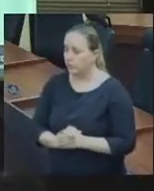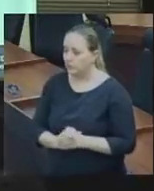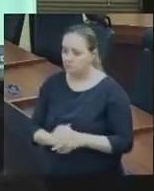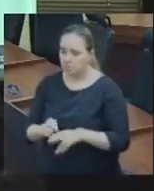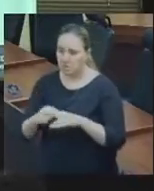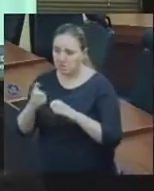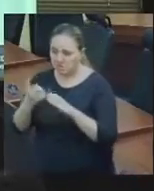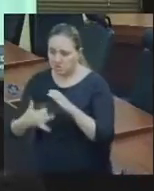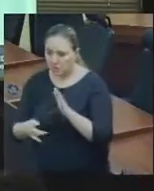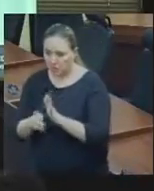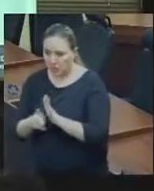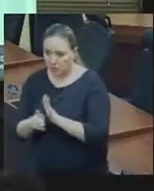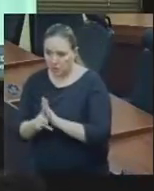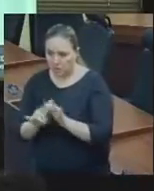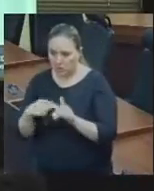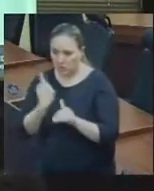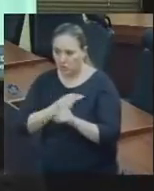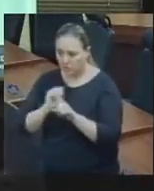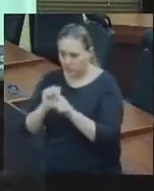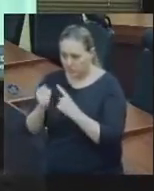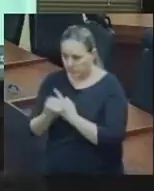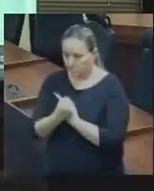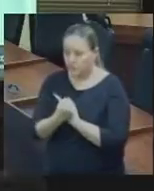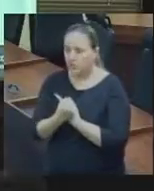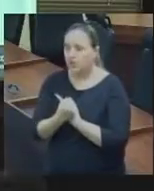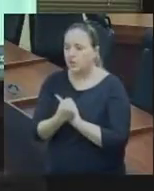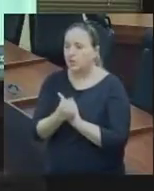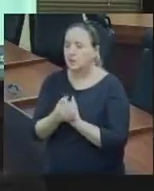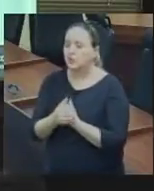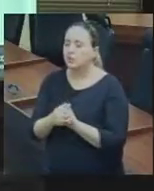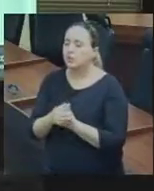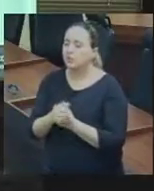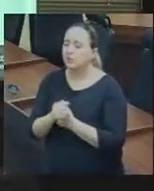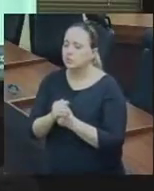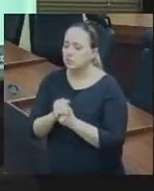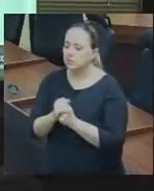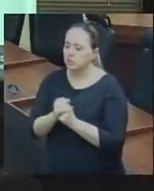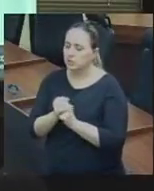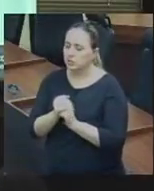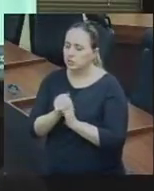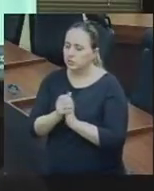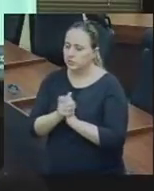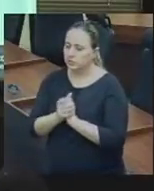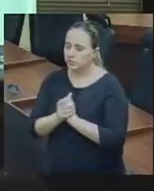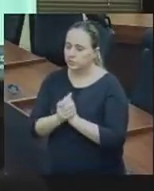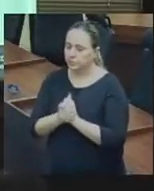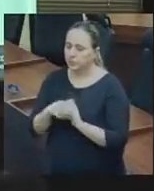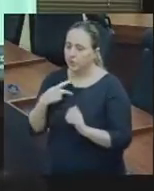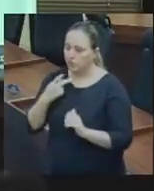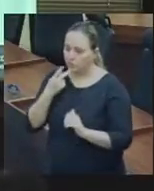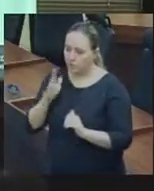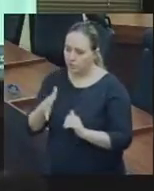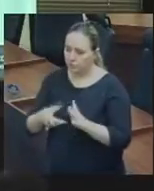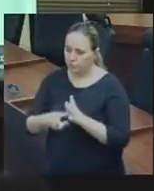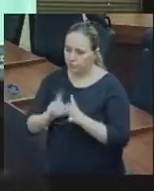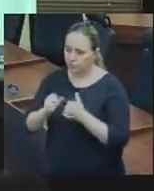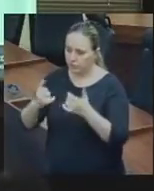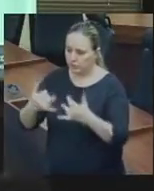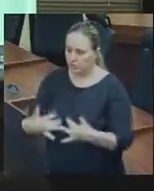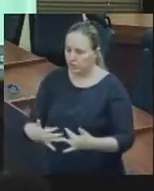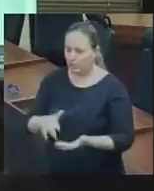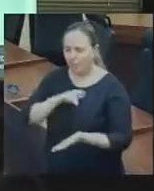própria de nossa sociedade nem que é como eu falei no nosso último encontro vai vários dos